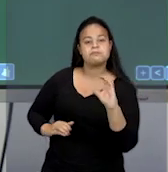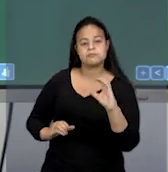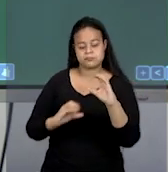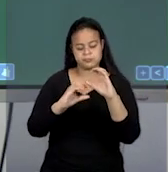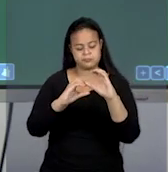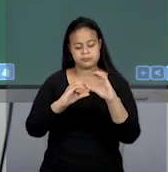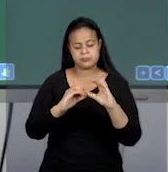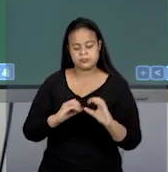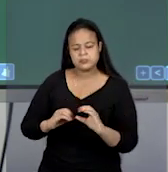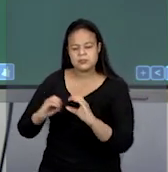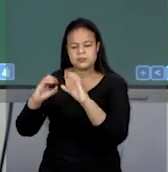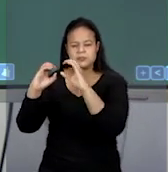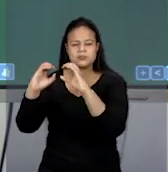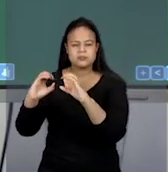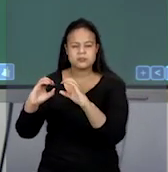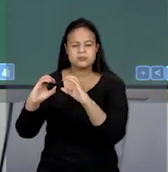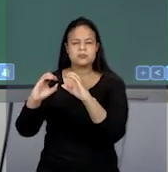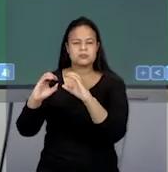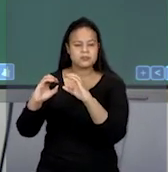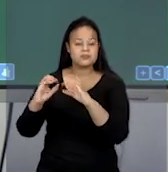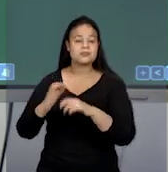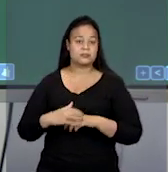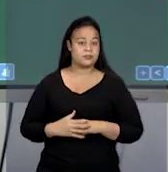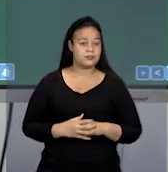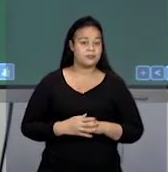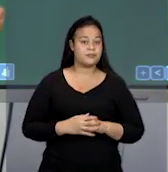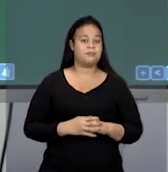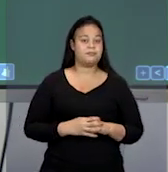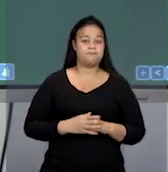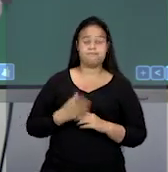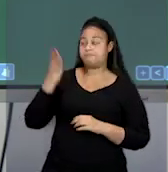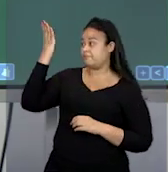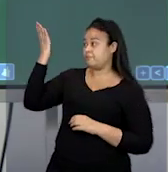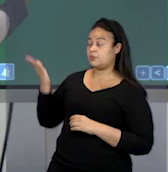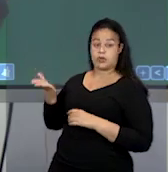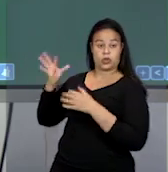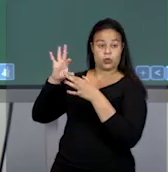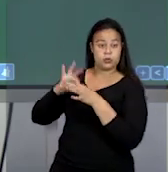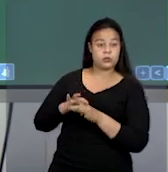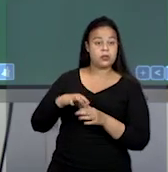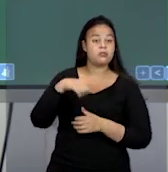Czinho, Czinho. Nesse caso aqui, eu vou ter